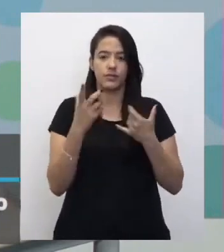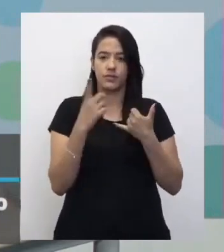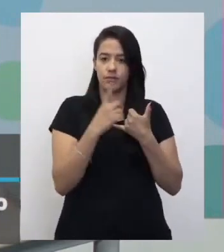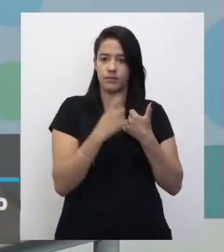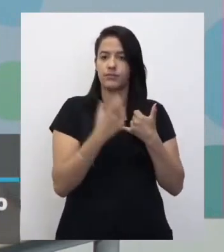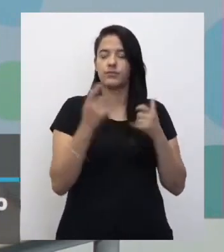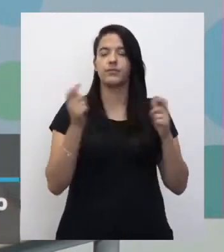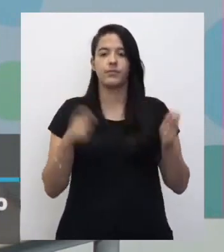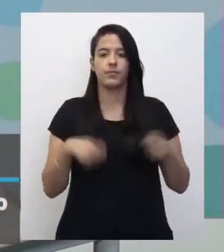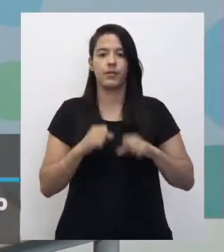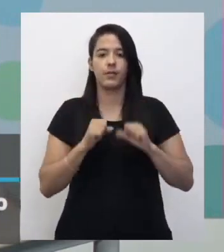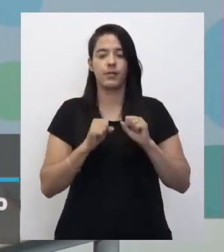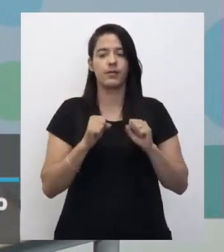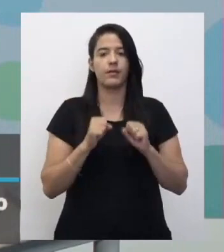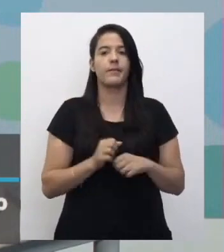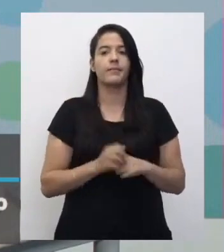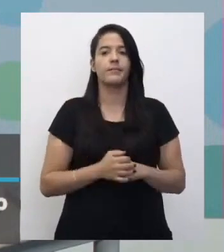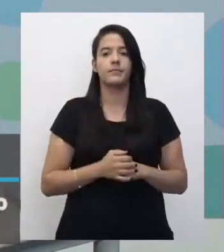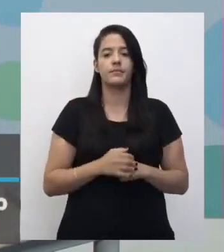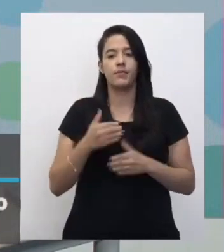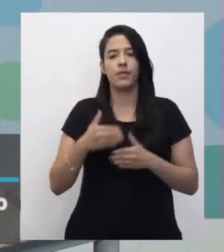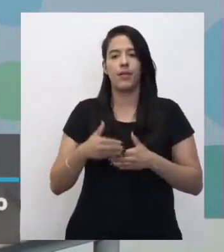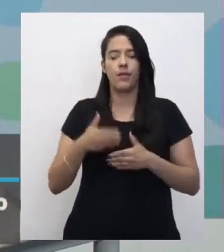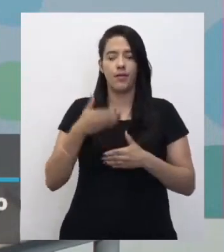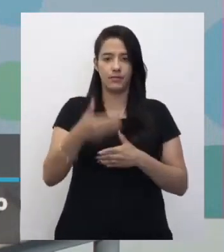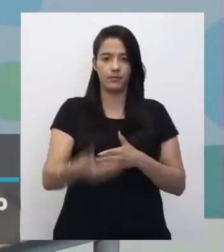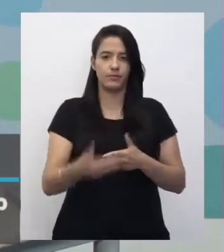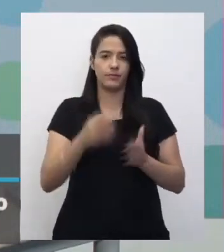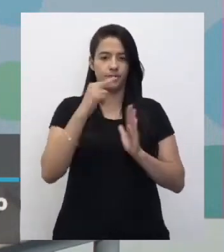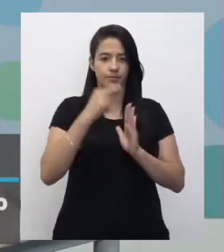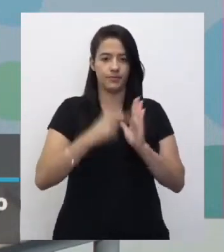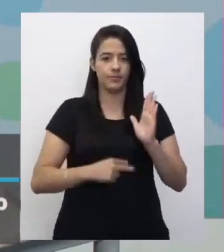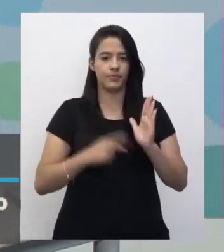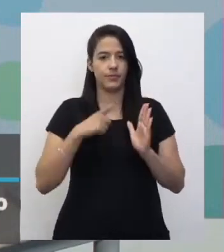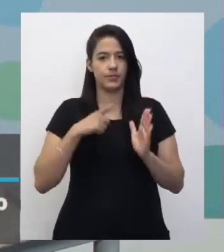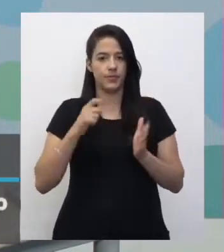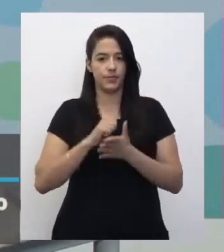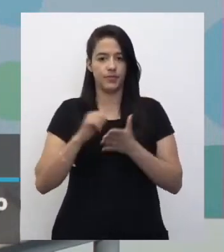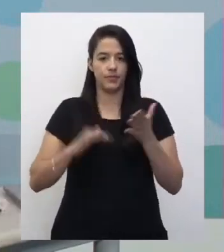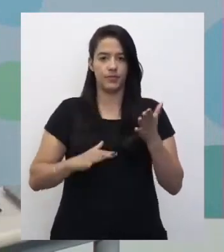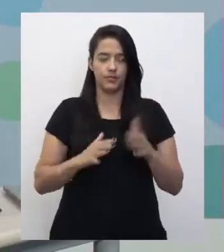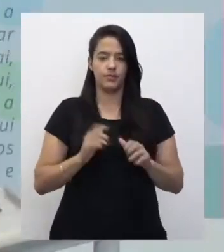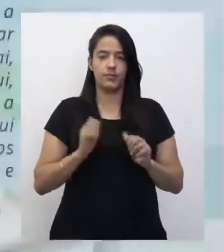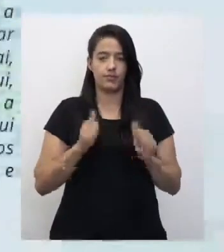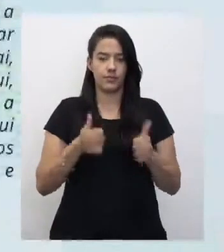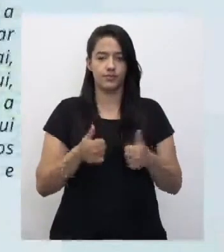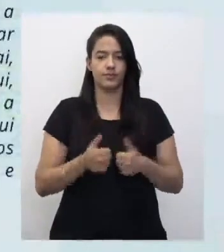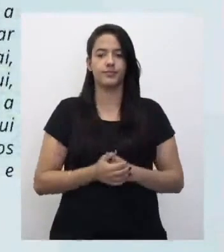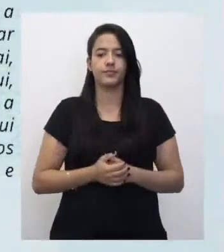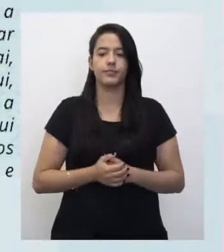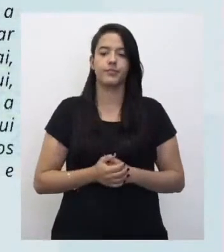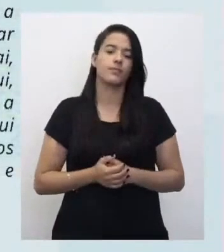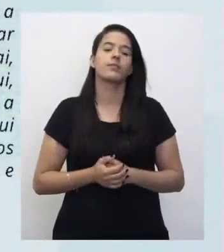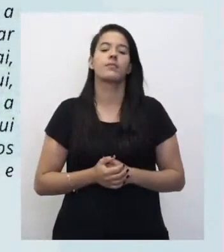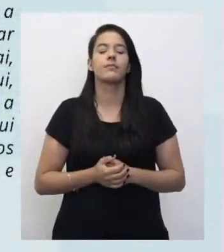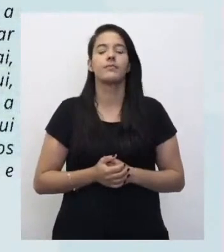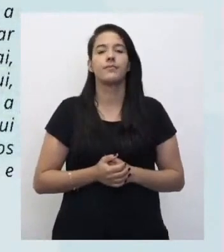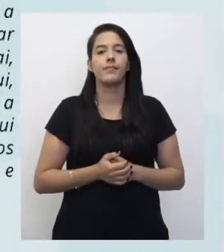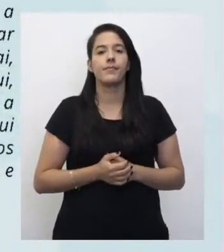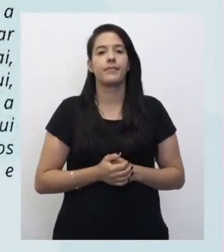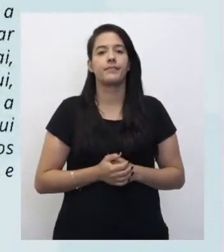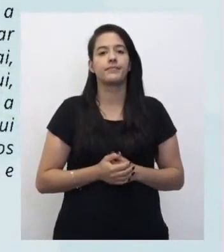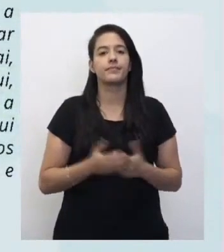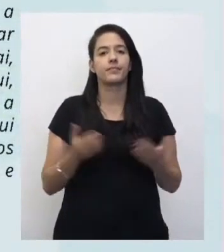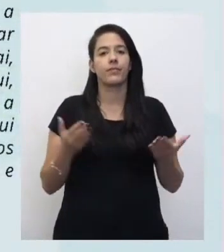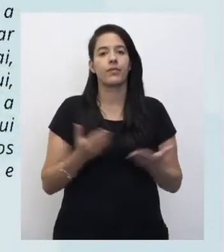pode tirar, porque na sequência da leitura a gente vai ter uma atividade no nosso chat. Então, eu vou